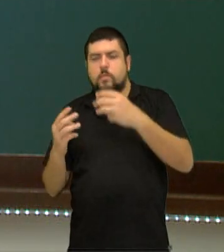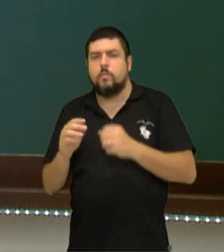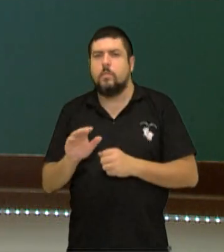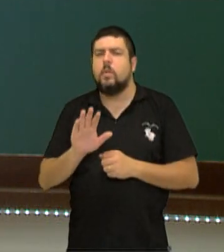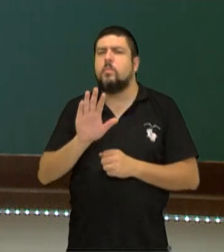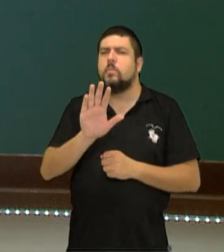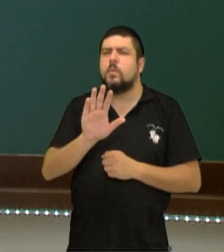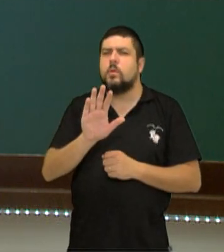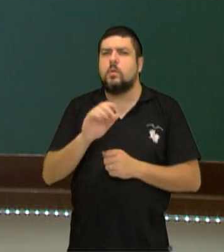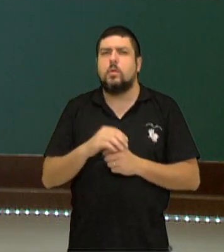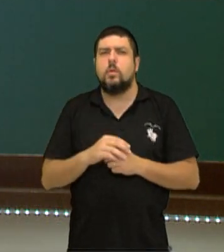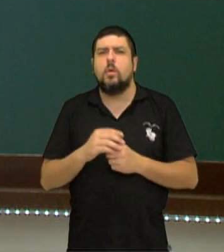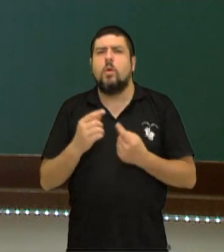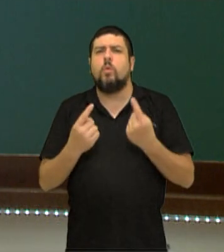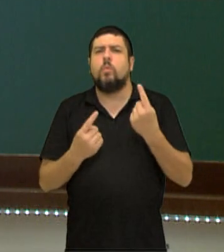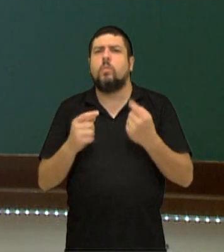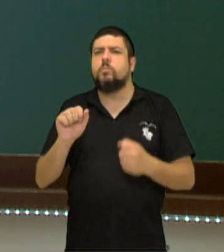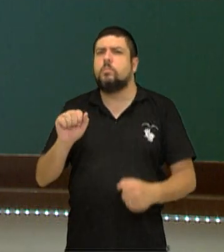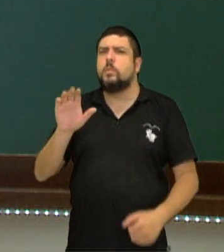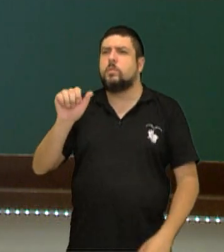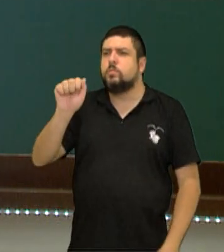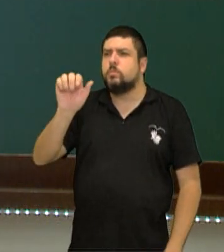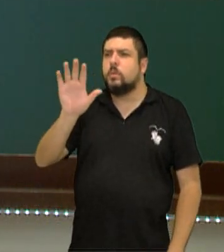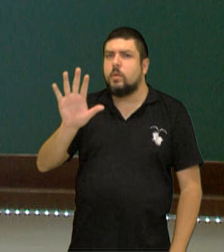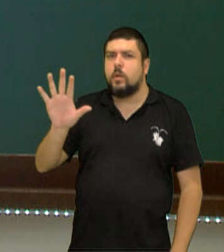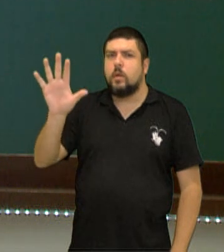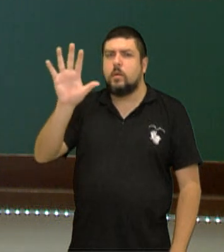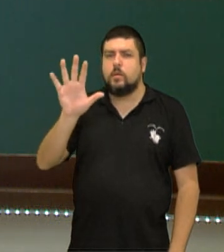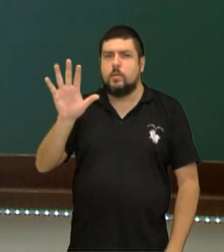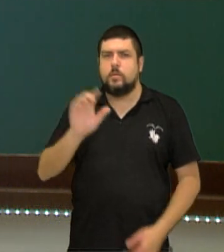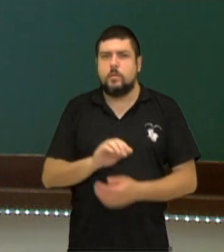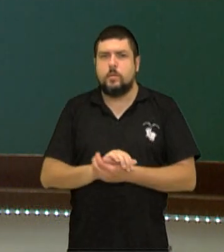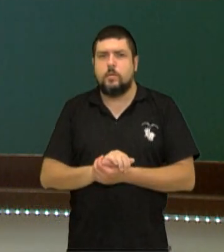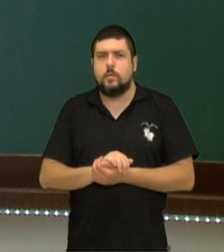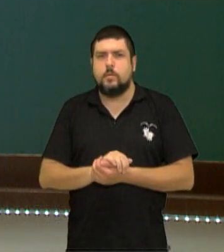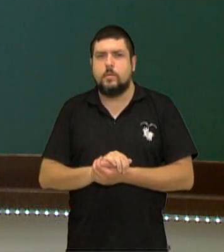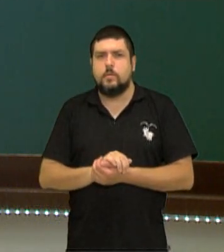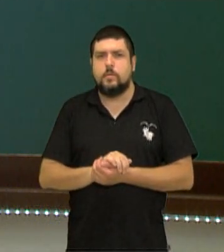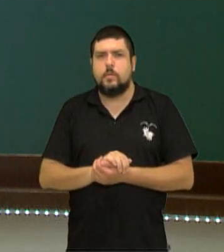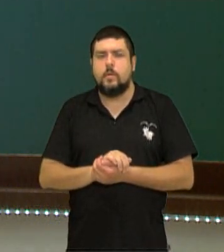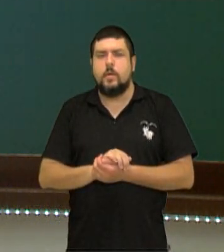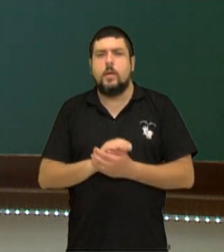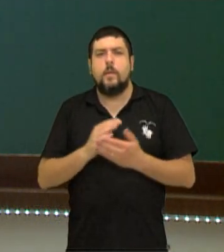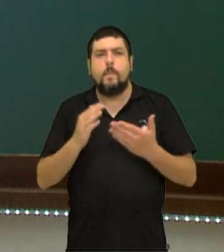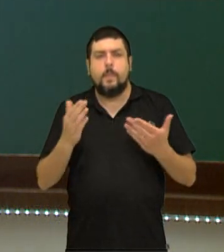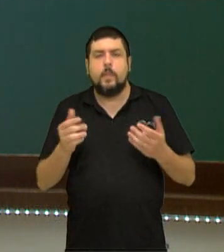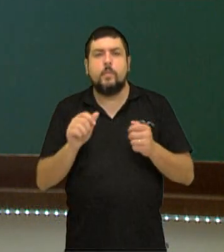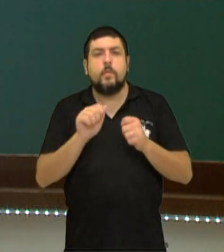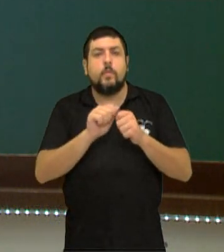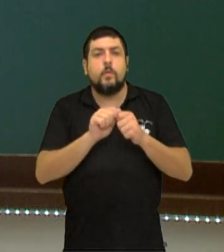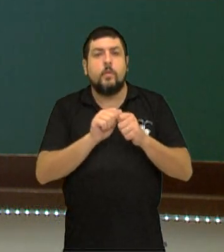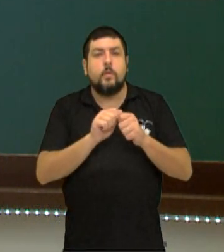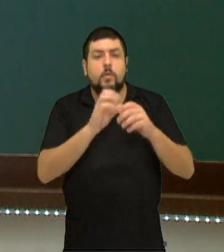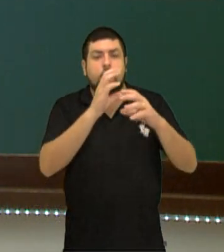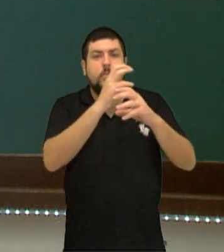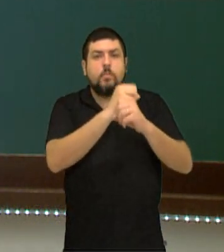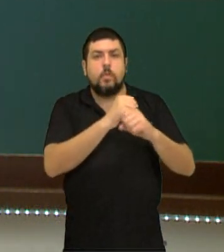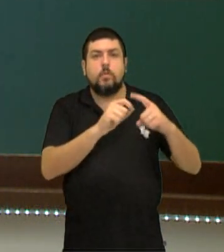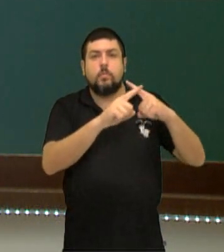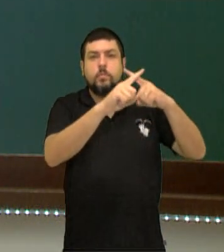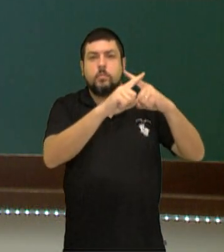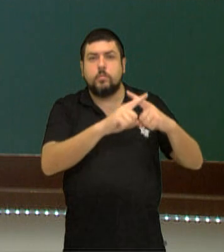deles tem a maior área, ok? Então eu vou fazer aqui, vou multiplicar as duas dimensões para calcular a área de